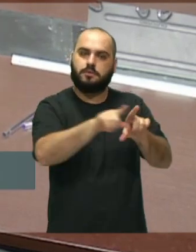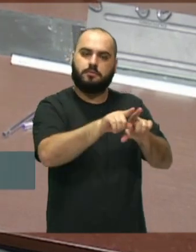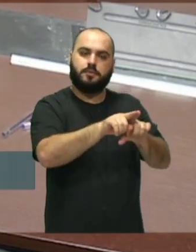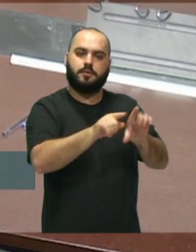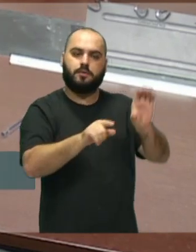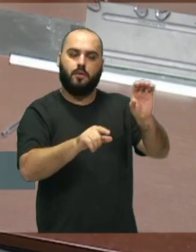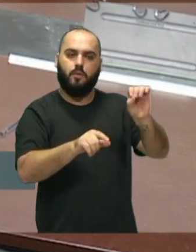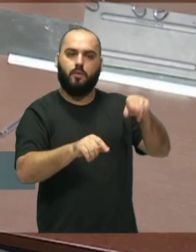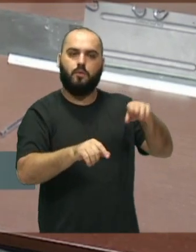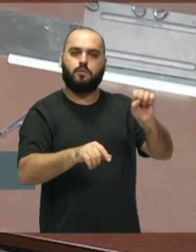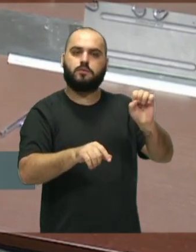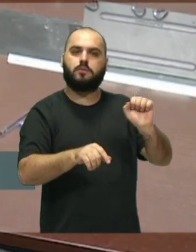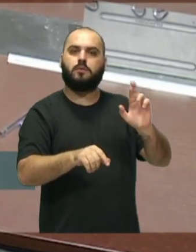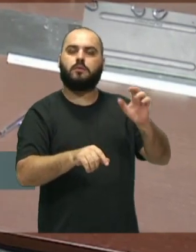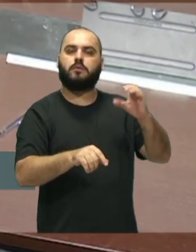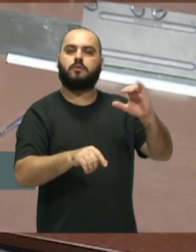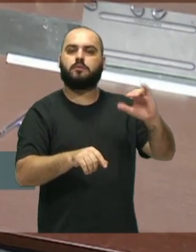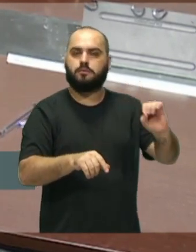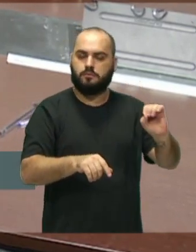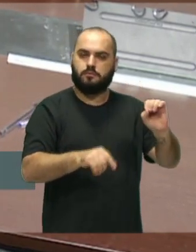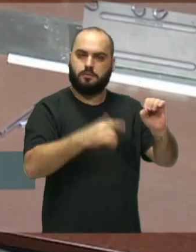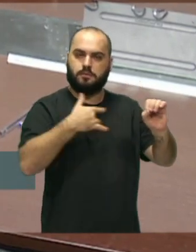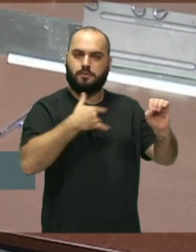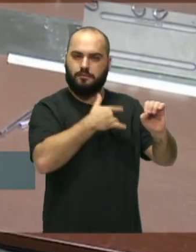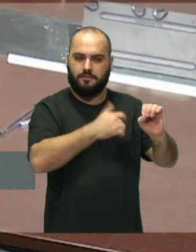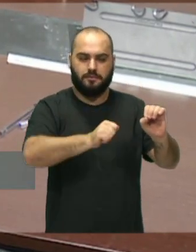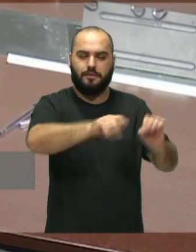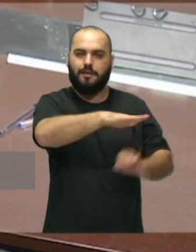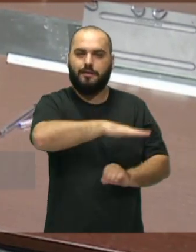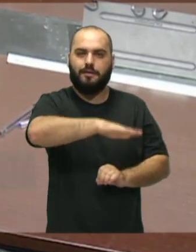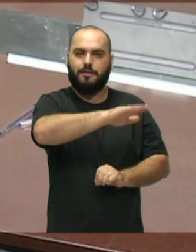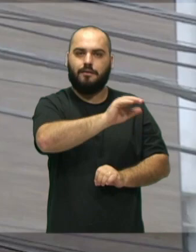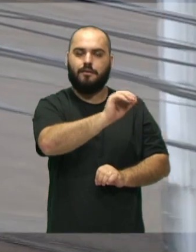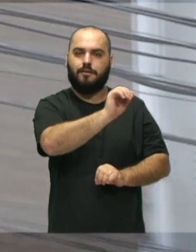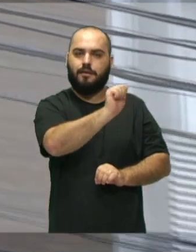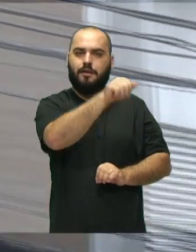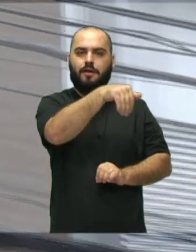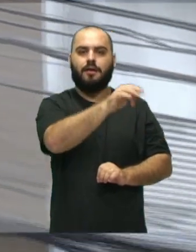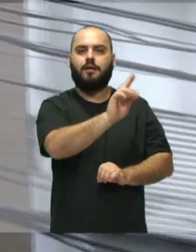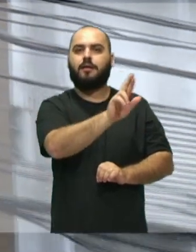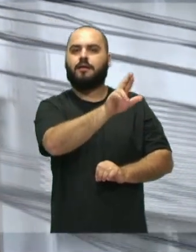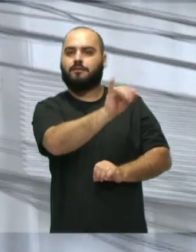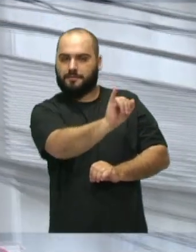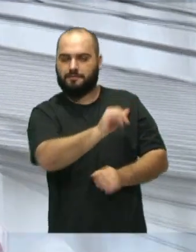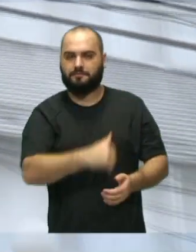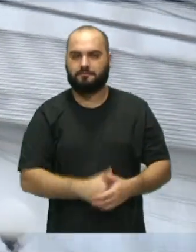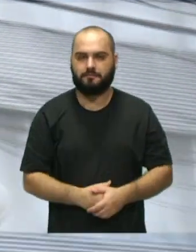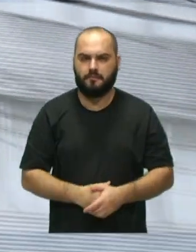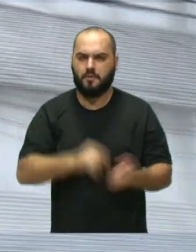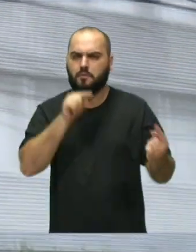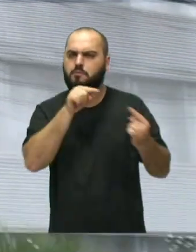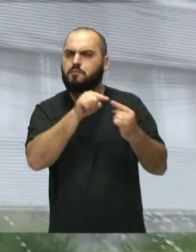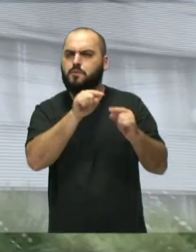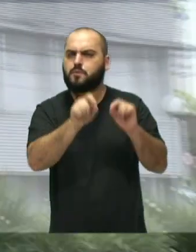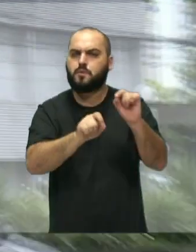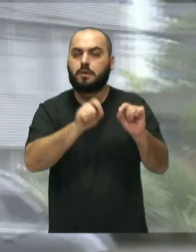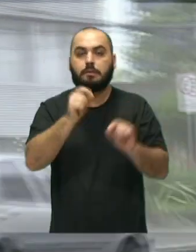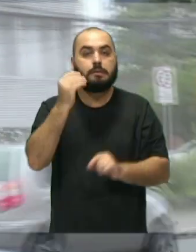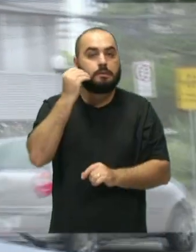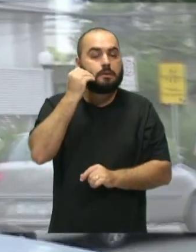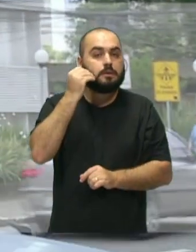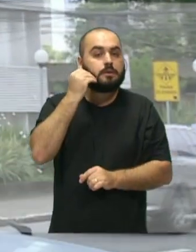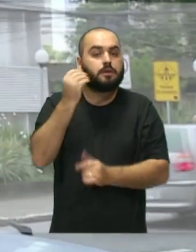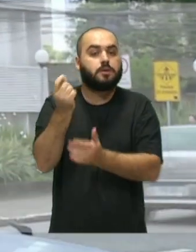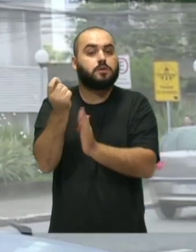de saúde da região da Foz do Rio Itajaí os exame free o objetivo é encontrar uma nova fonte